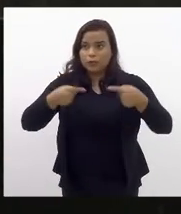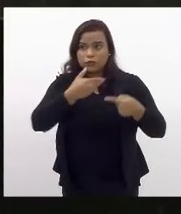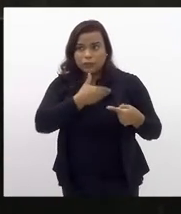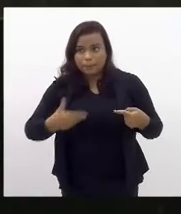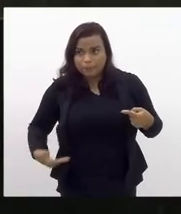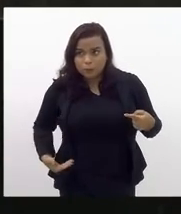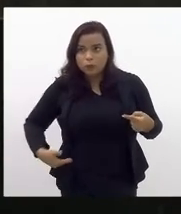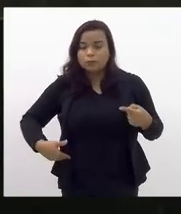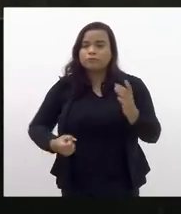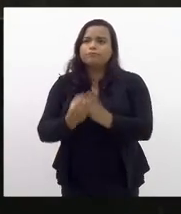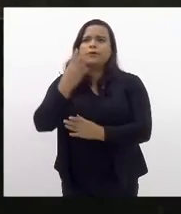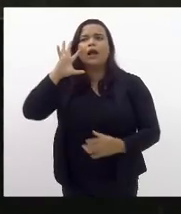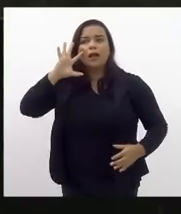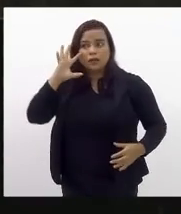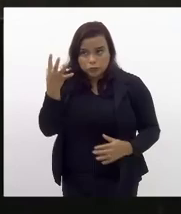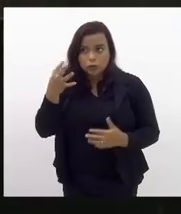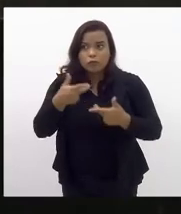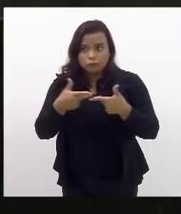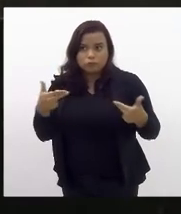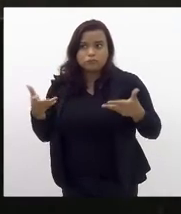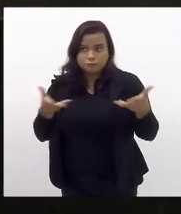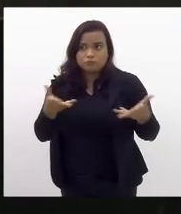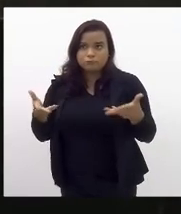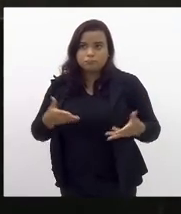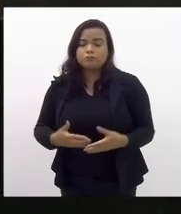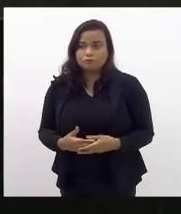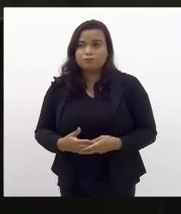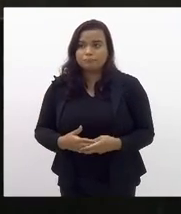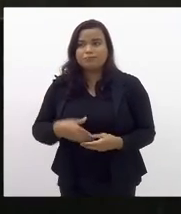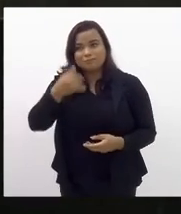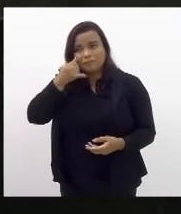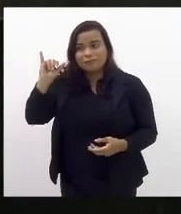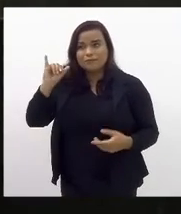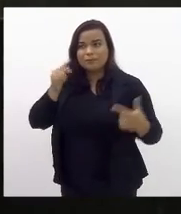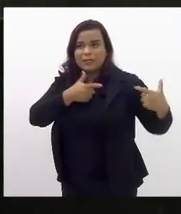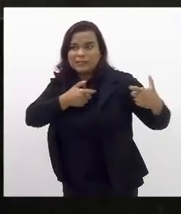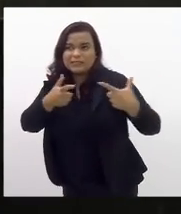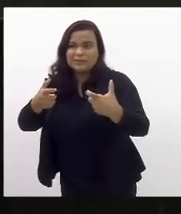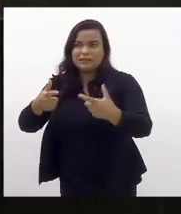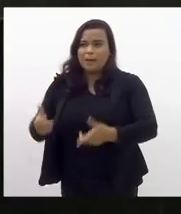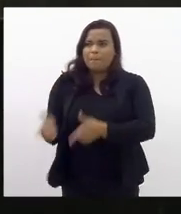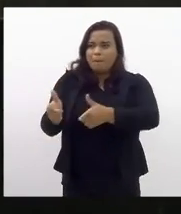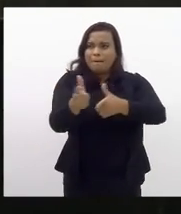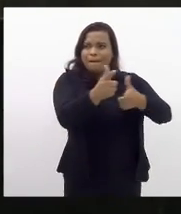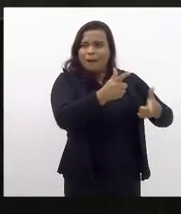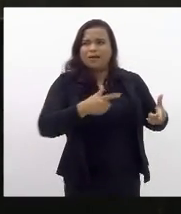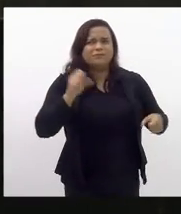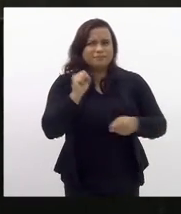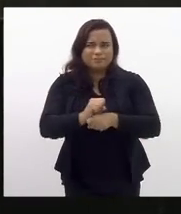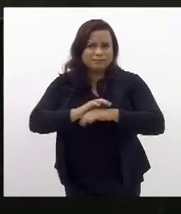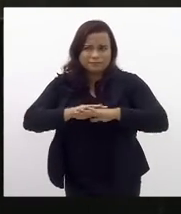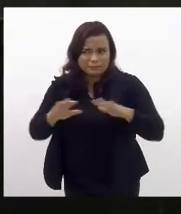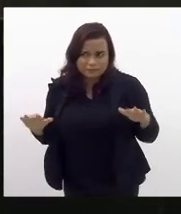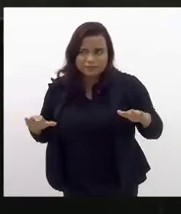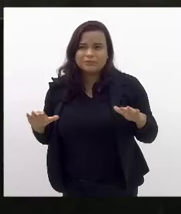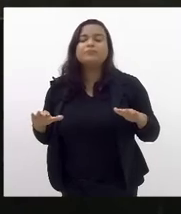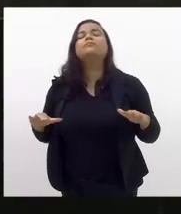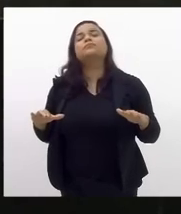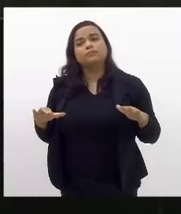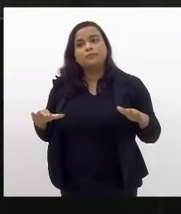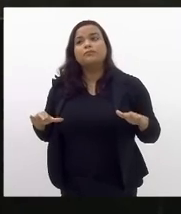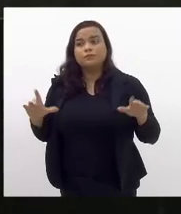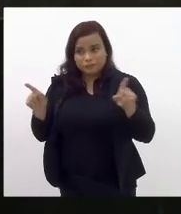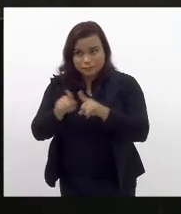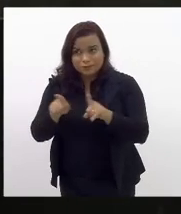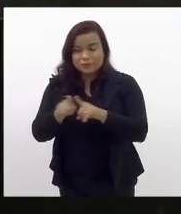públicas que não entrassem em confrontos mortíferos de guerra, mas também